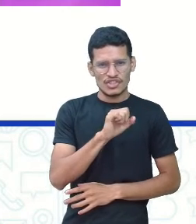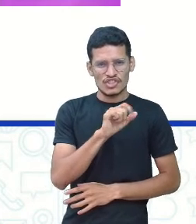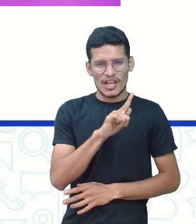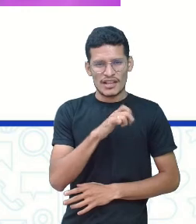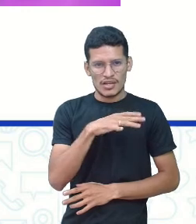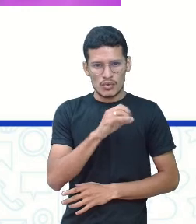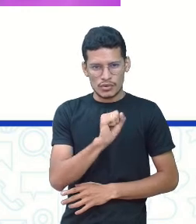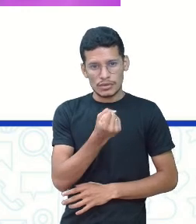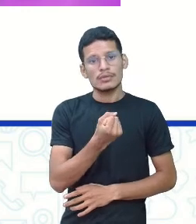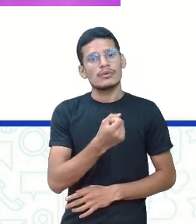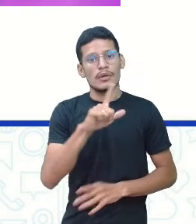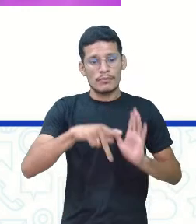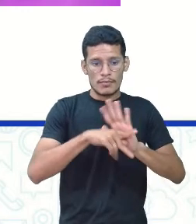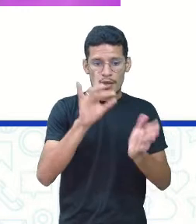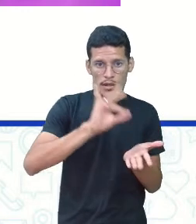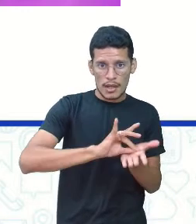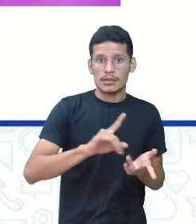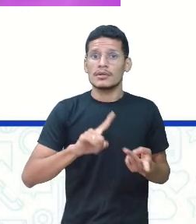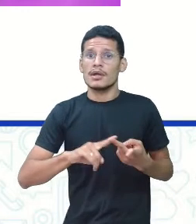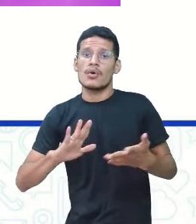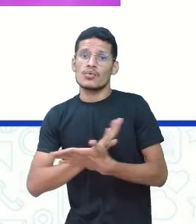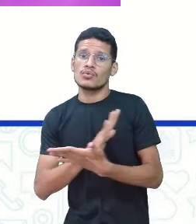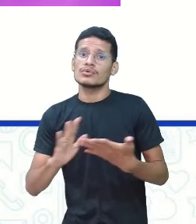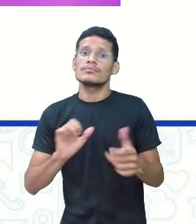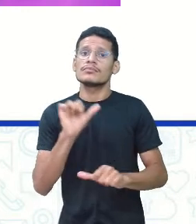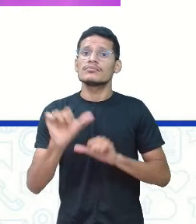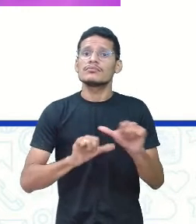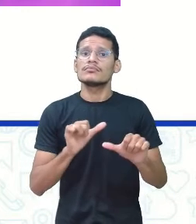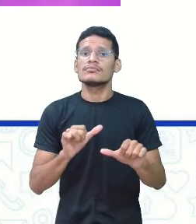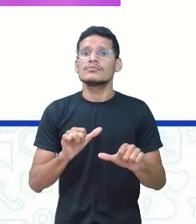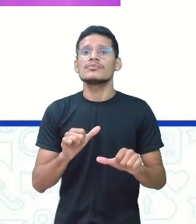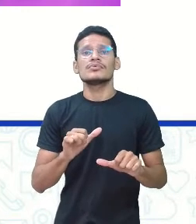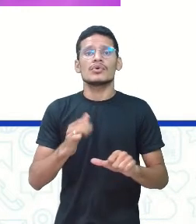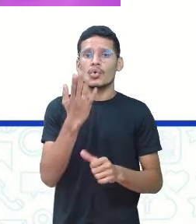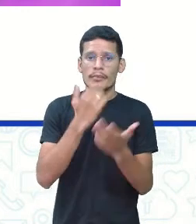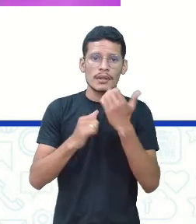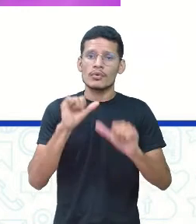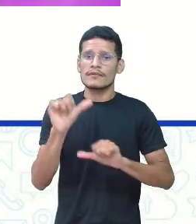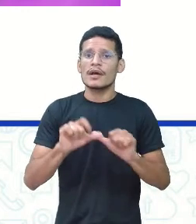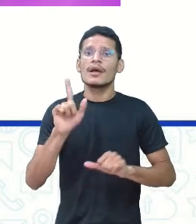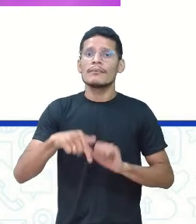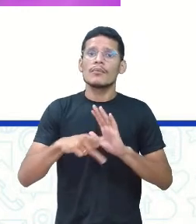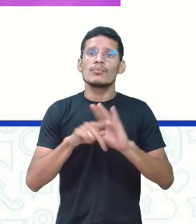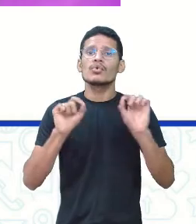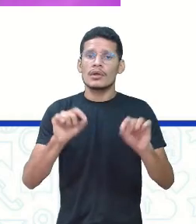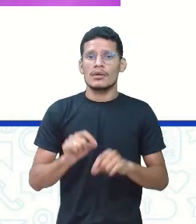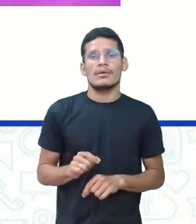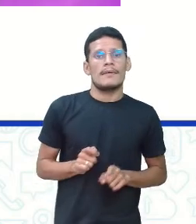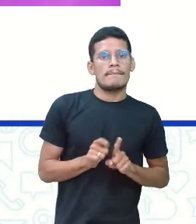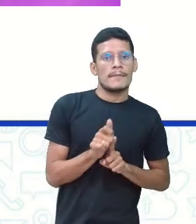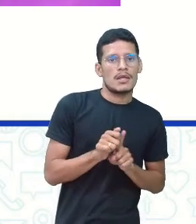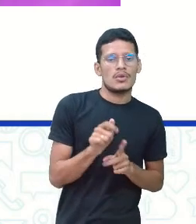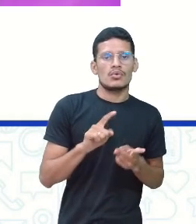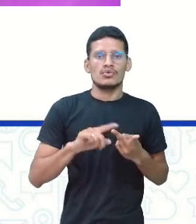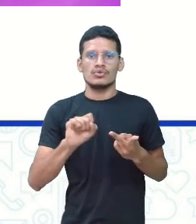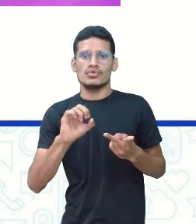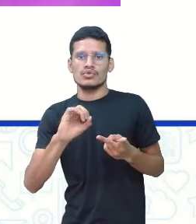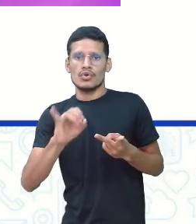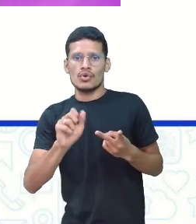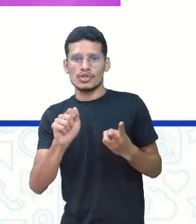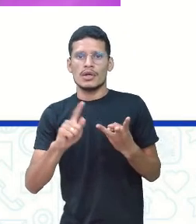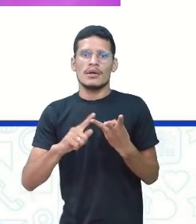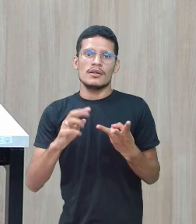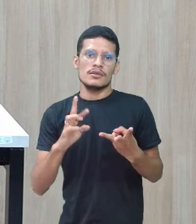e os principais alimentos modificados são milho, soja e trigo. São os alimentos que são